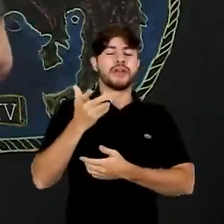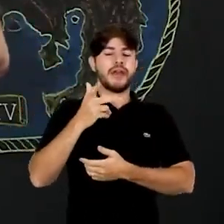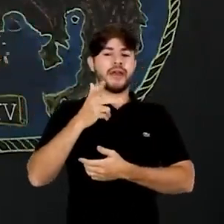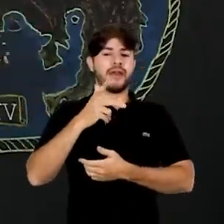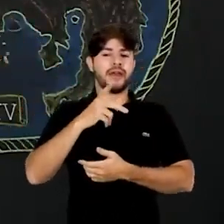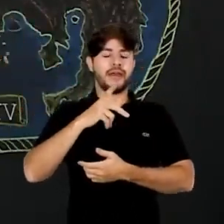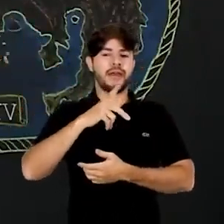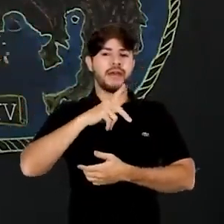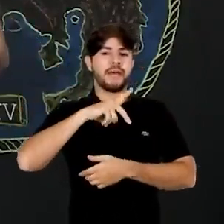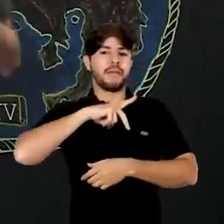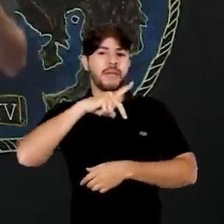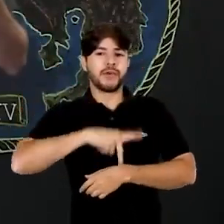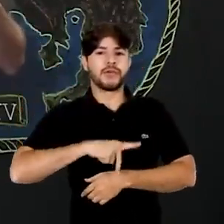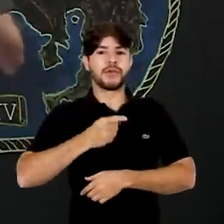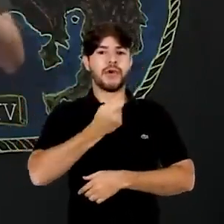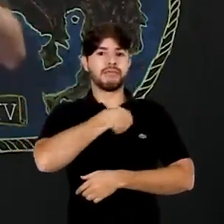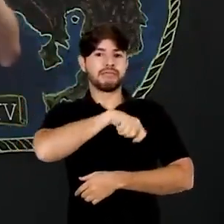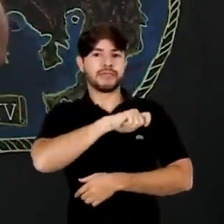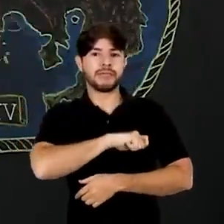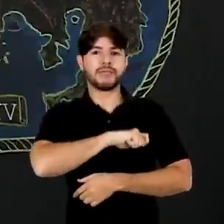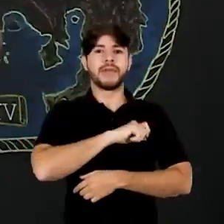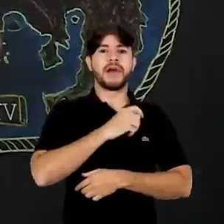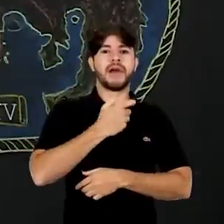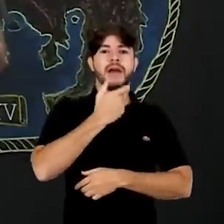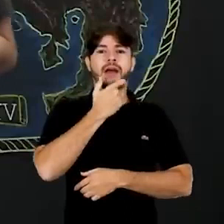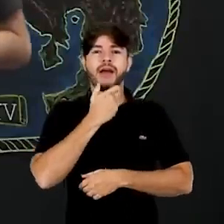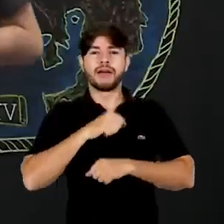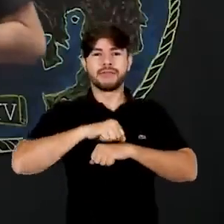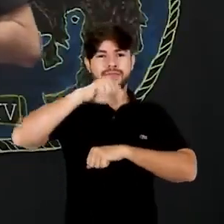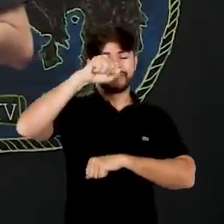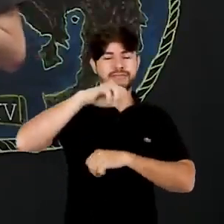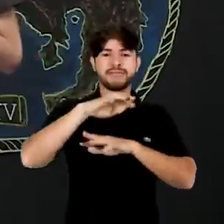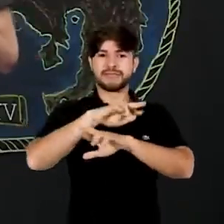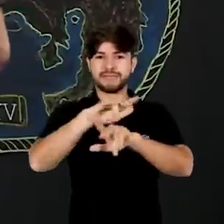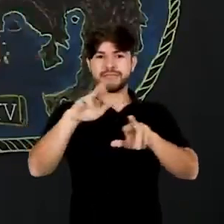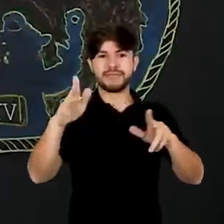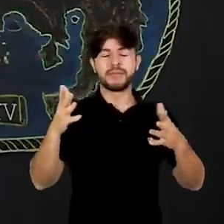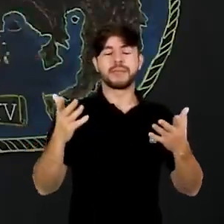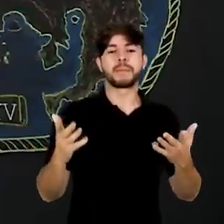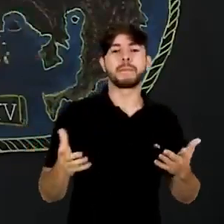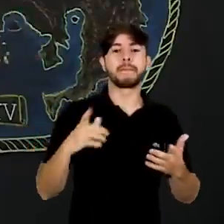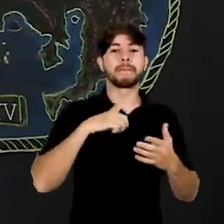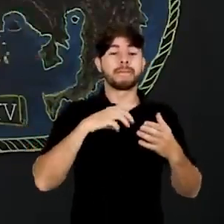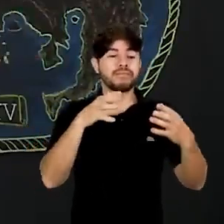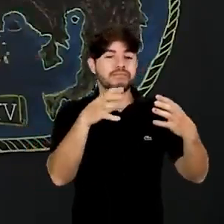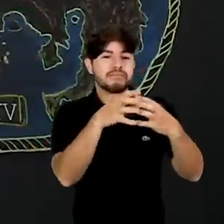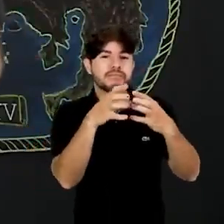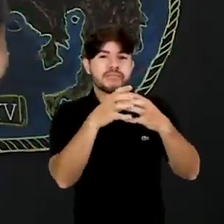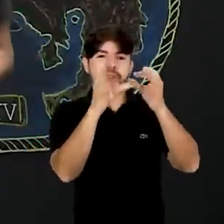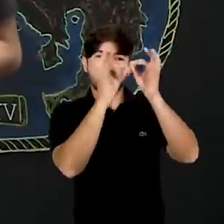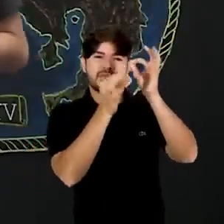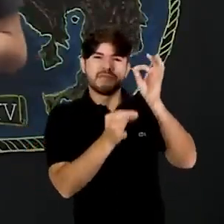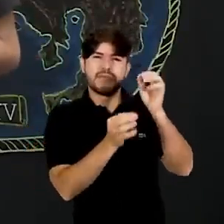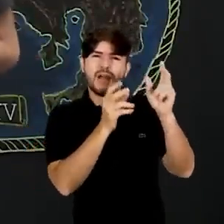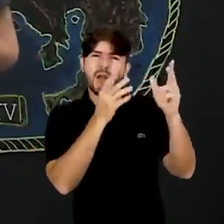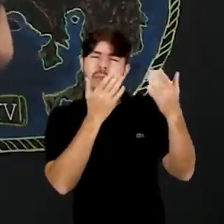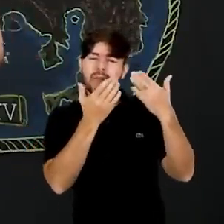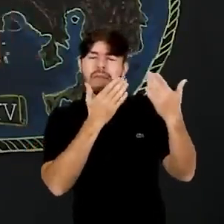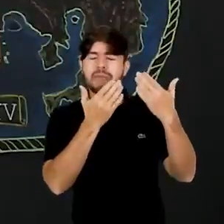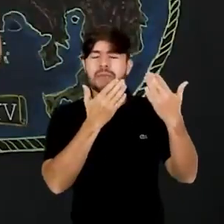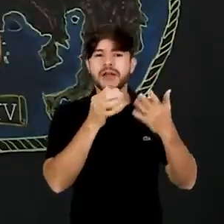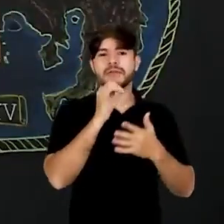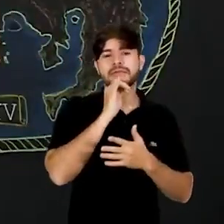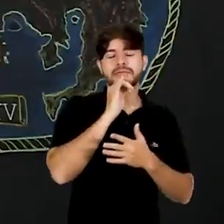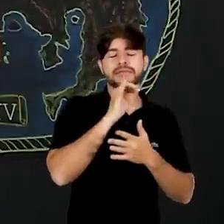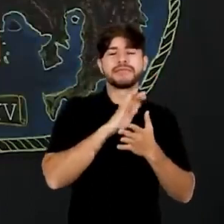depois França, Inglaterra. Esses países que foram surgindo, eles tinham um grupo de características em comum. Por exemplo,